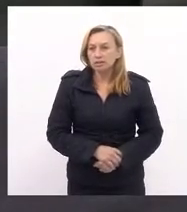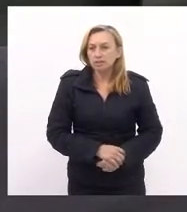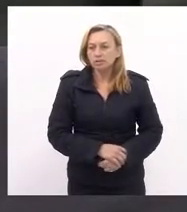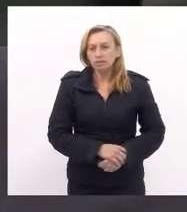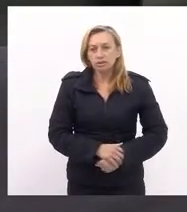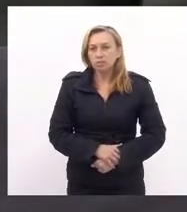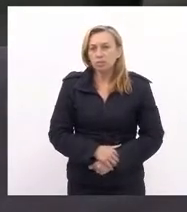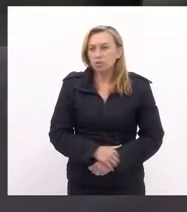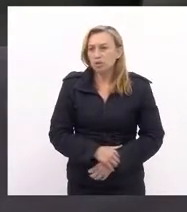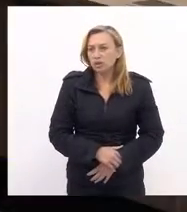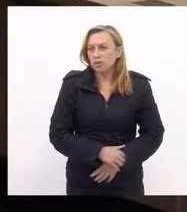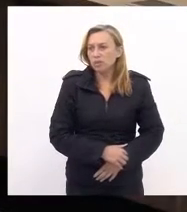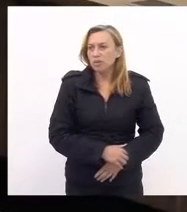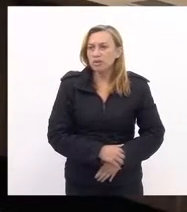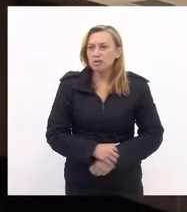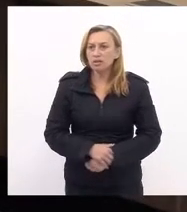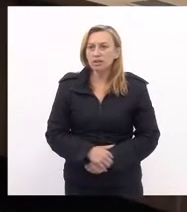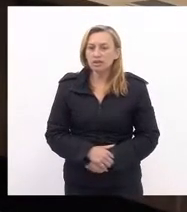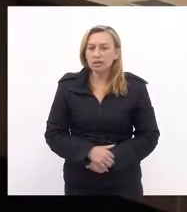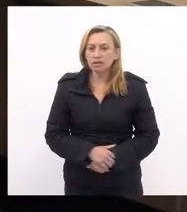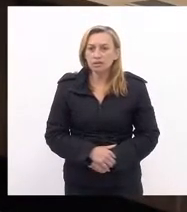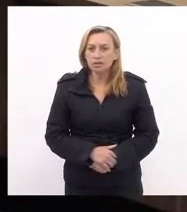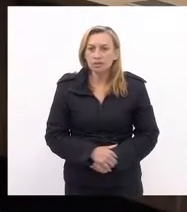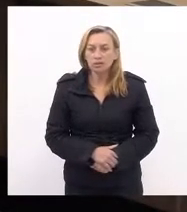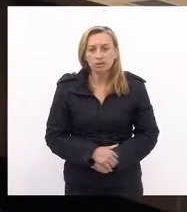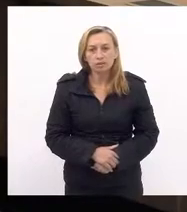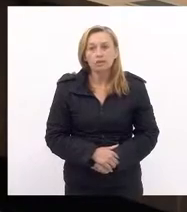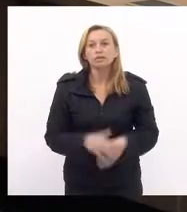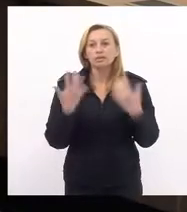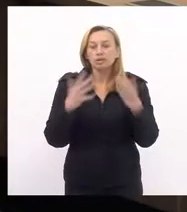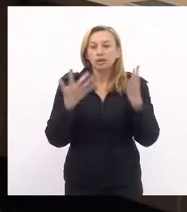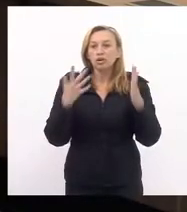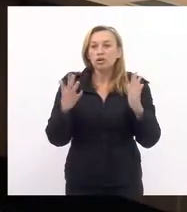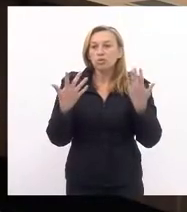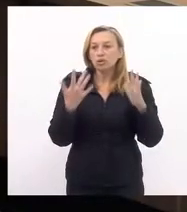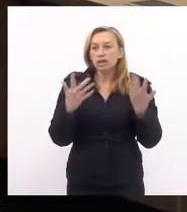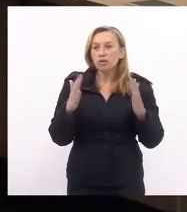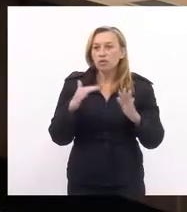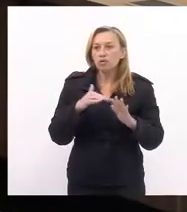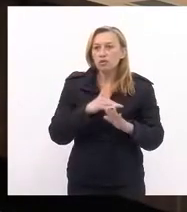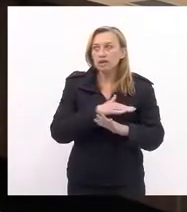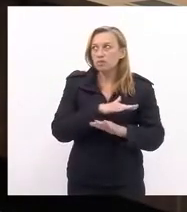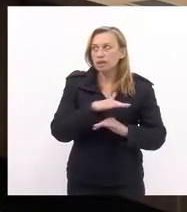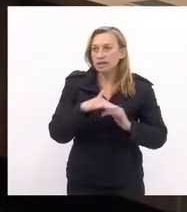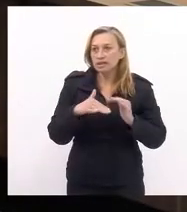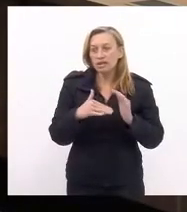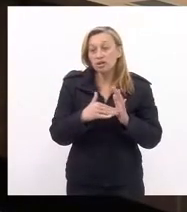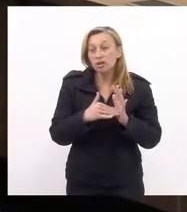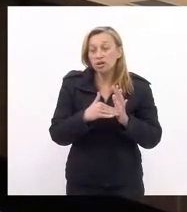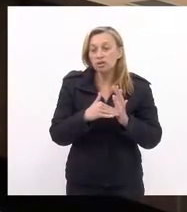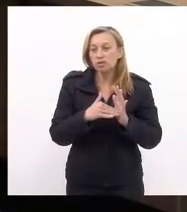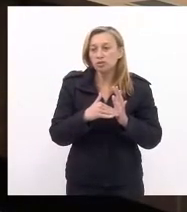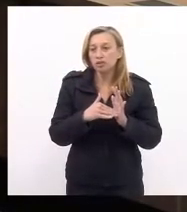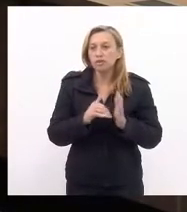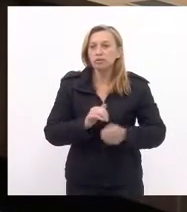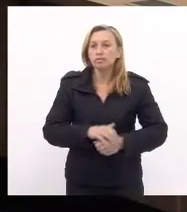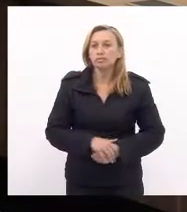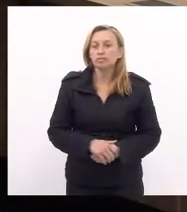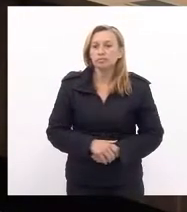recebendo essa condecoração. Parabéns a todos e todas que hoje receberão